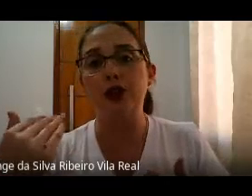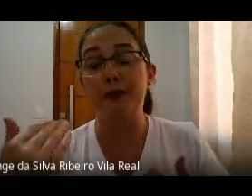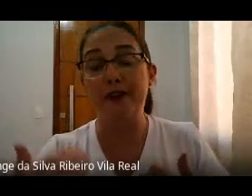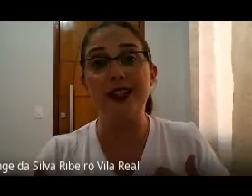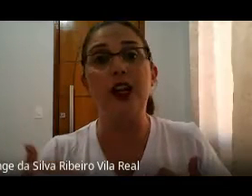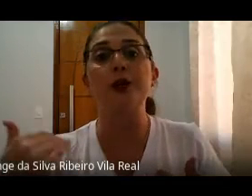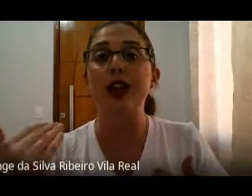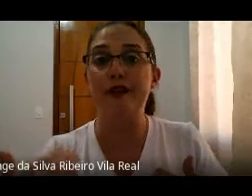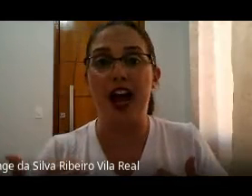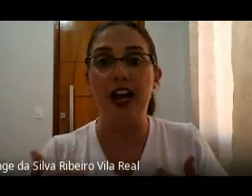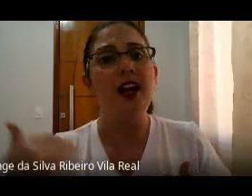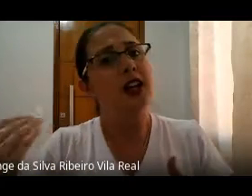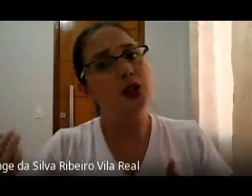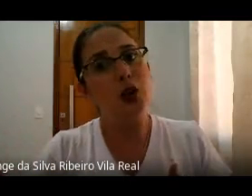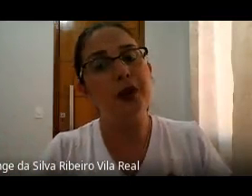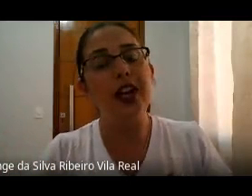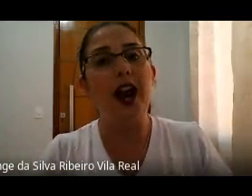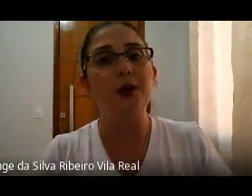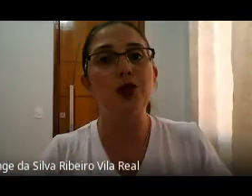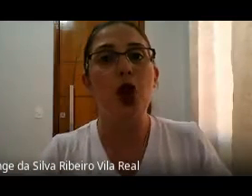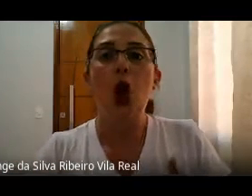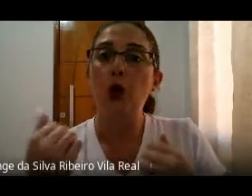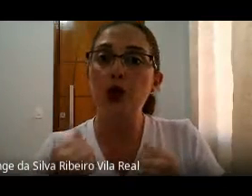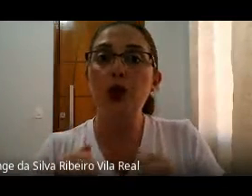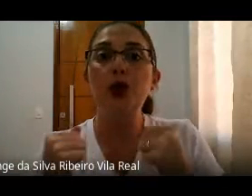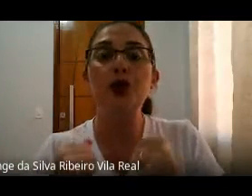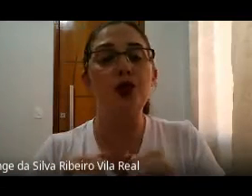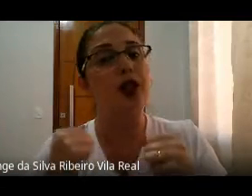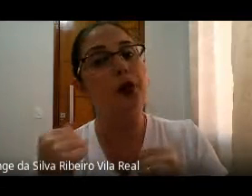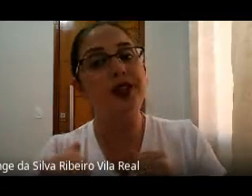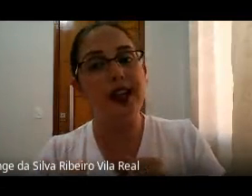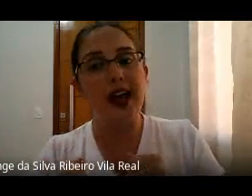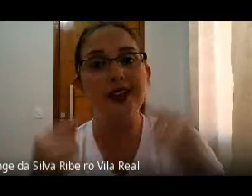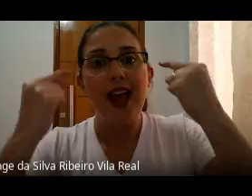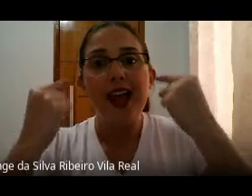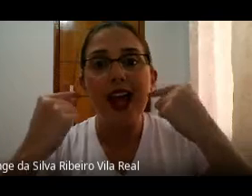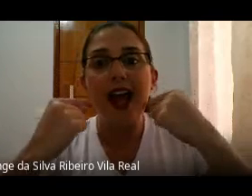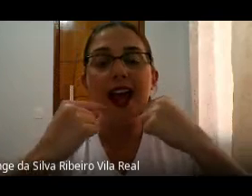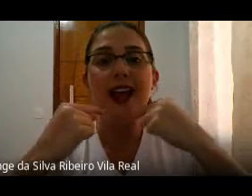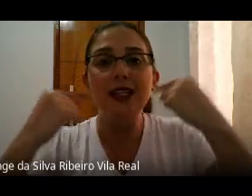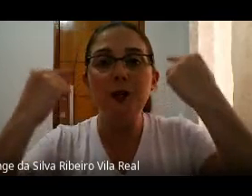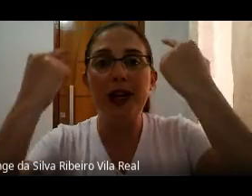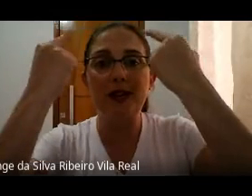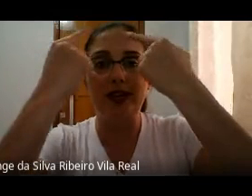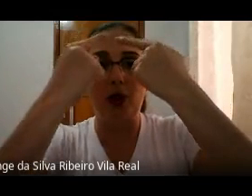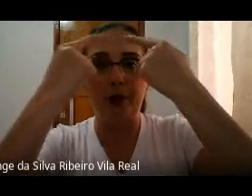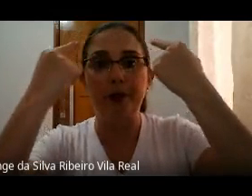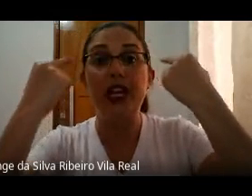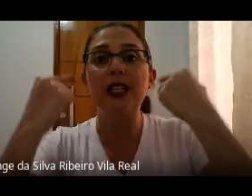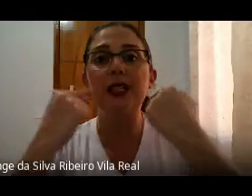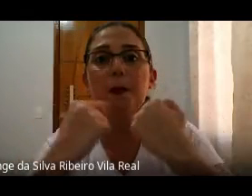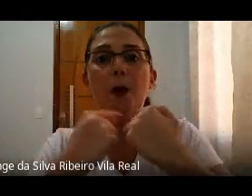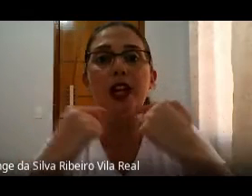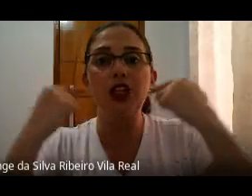vocal para fazermos a fala e nos comunicarmos. Os surdos usam os sinais e a